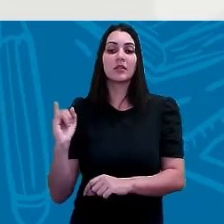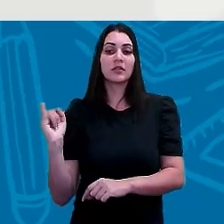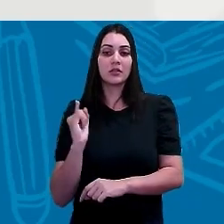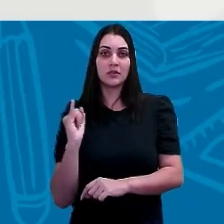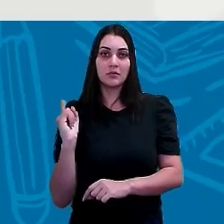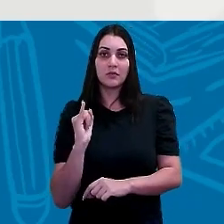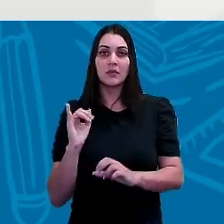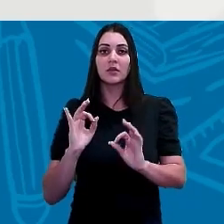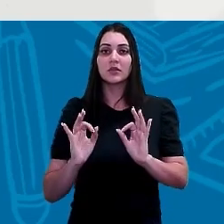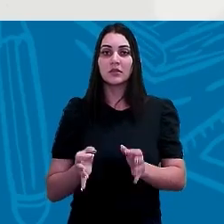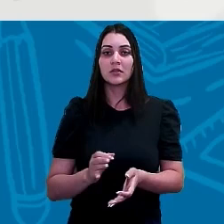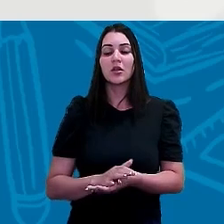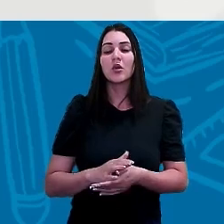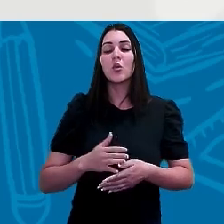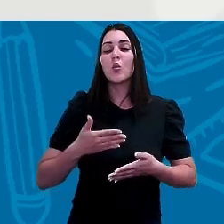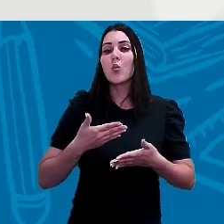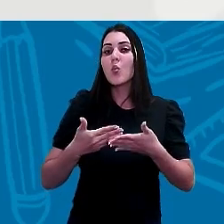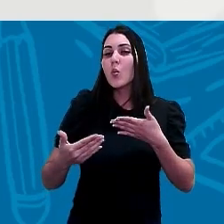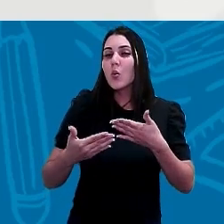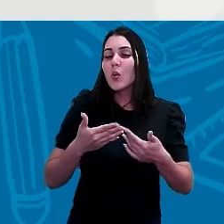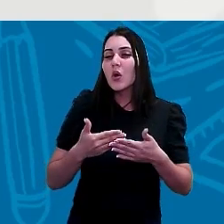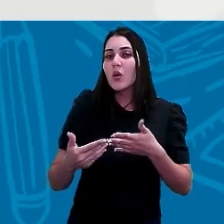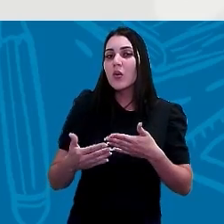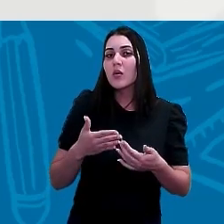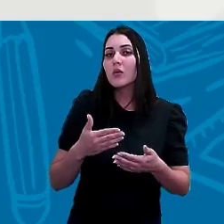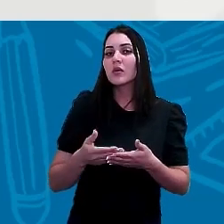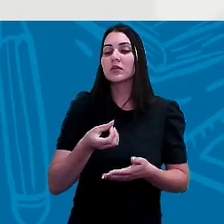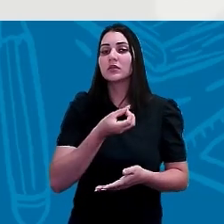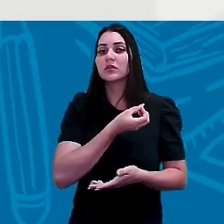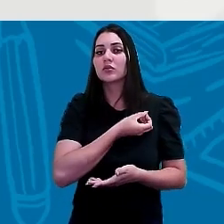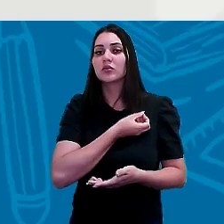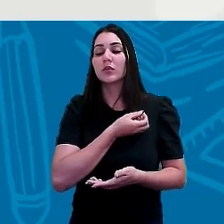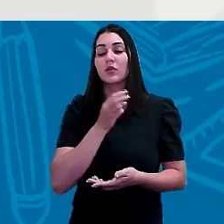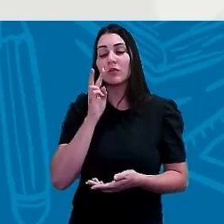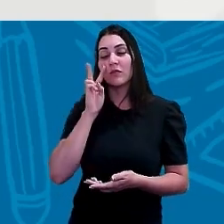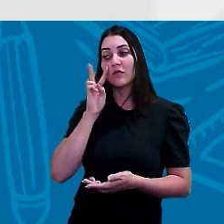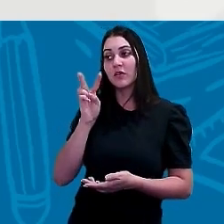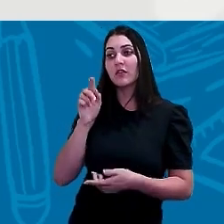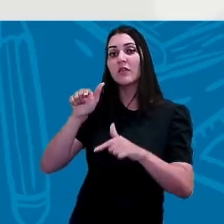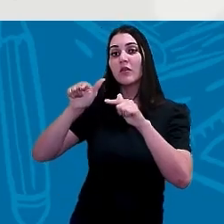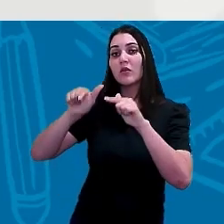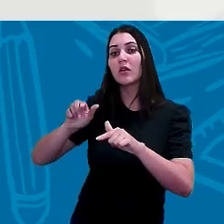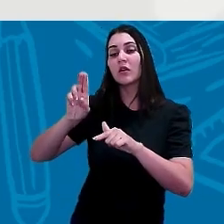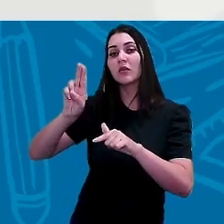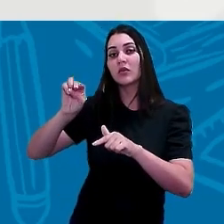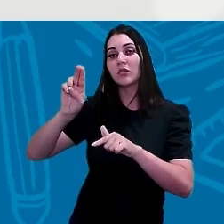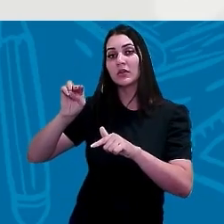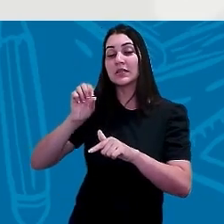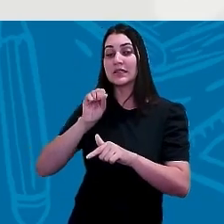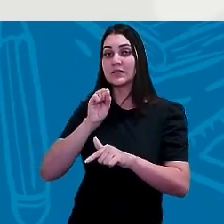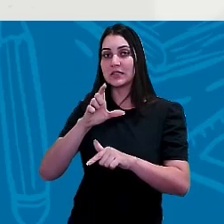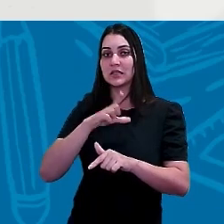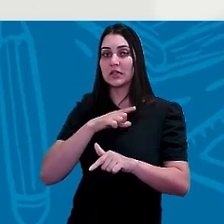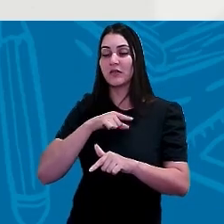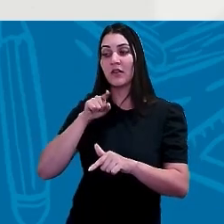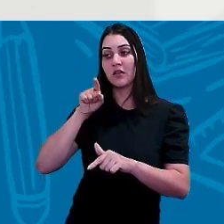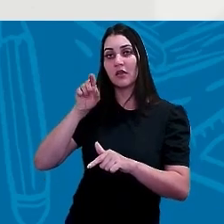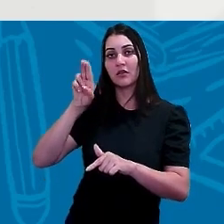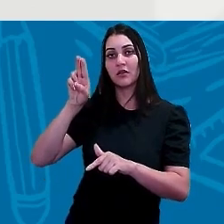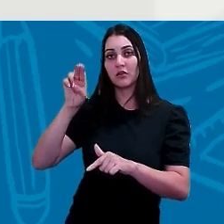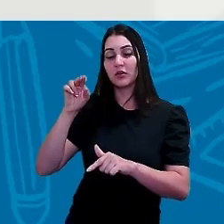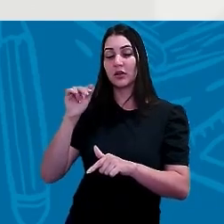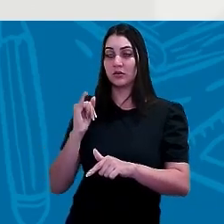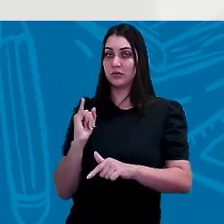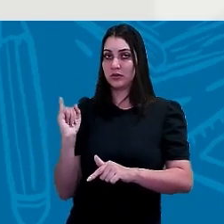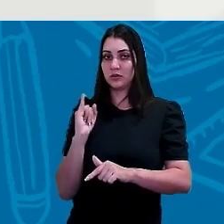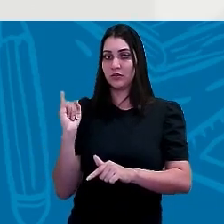tá certo? Qualquer número, minha gente, a gente pega lá na unidade. Se o número que tiver na unidade for